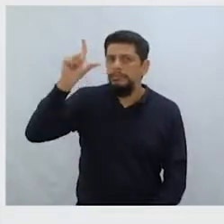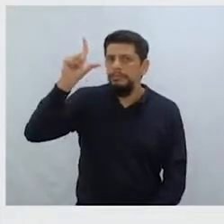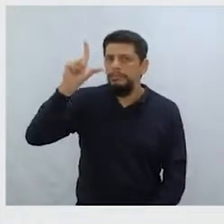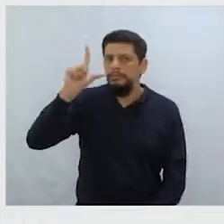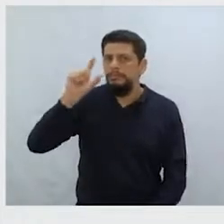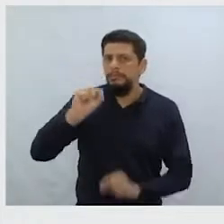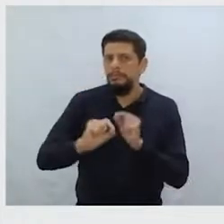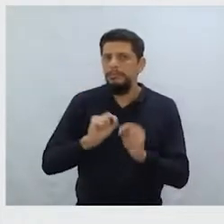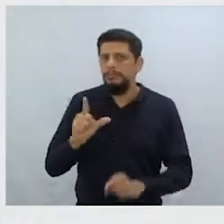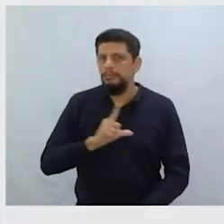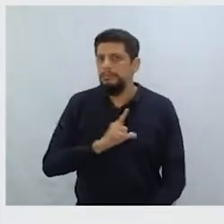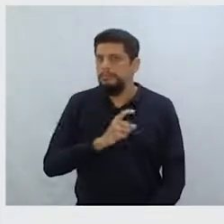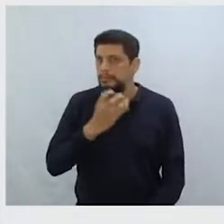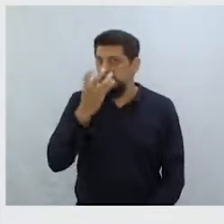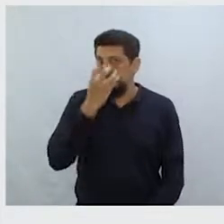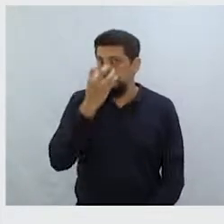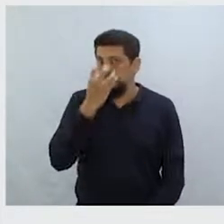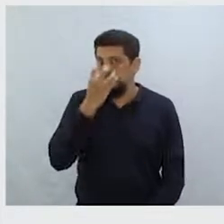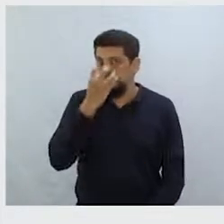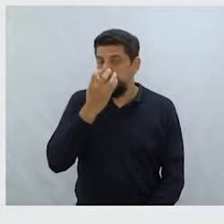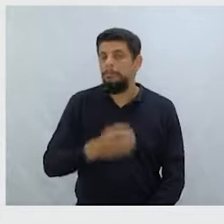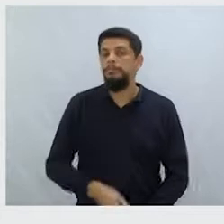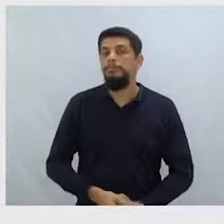Quem estava com a pecinha do cachorro?